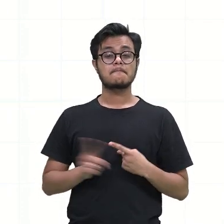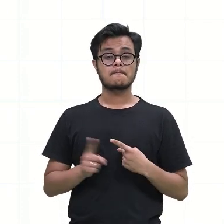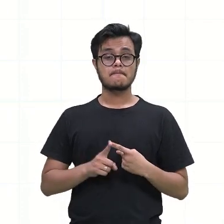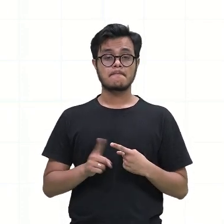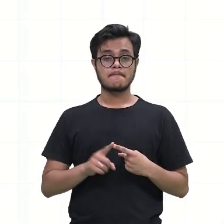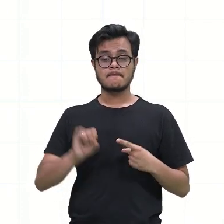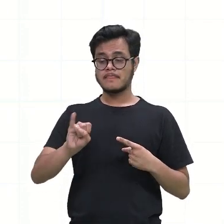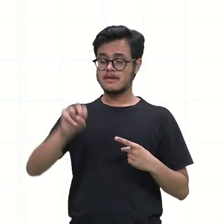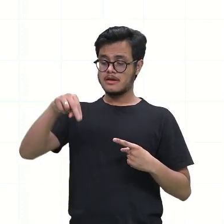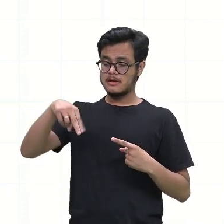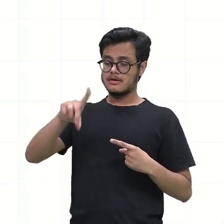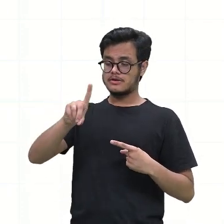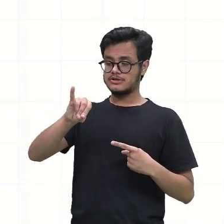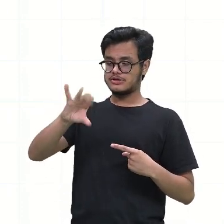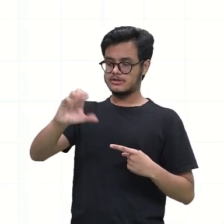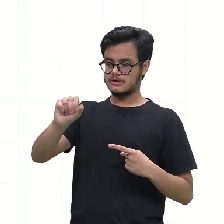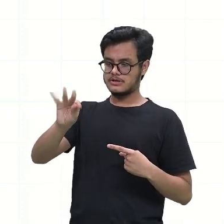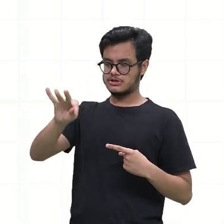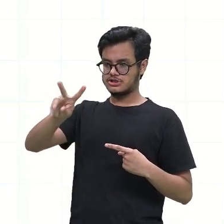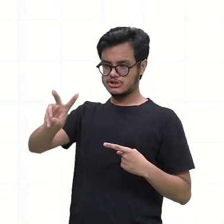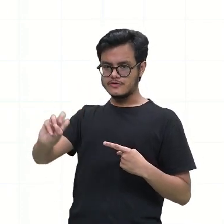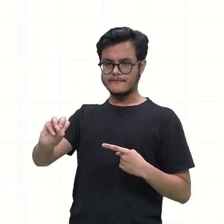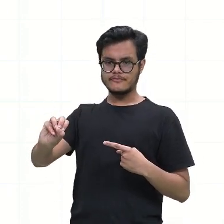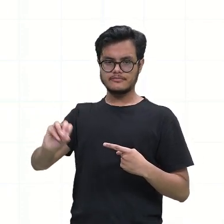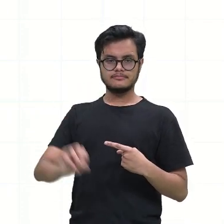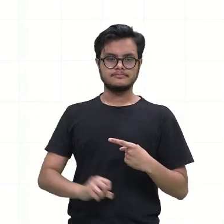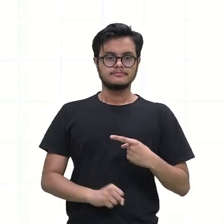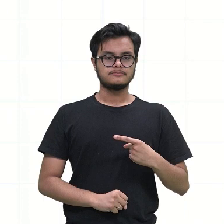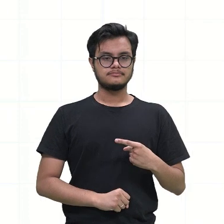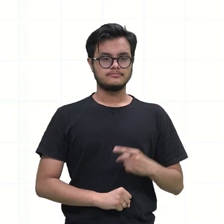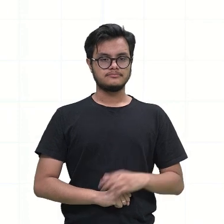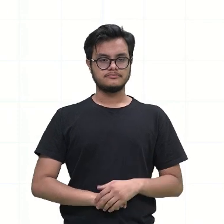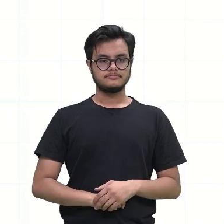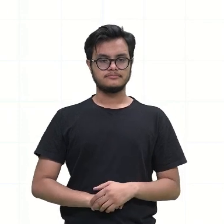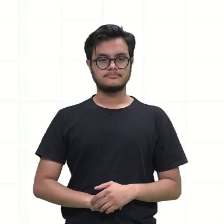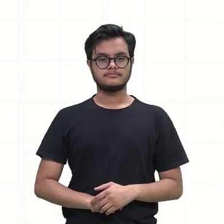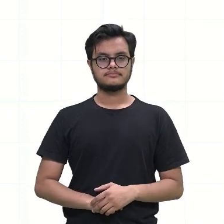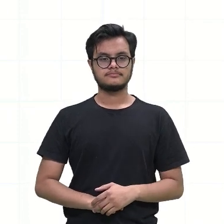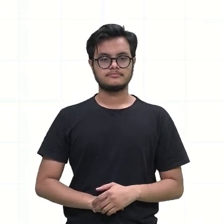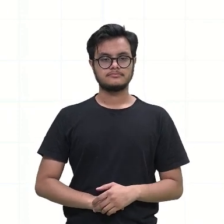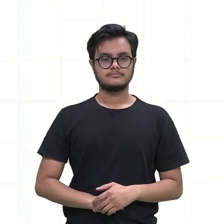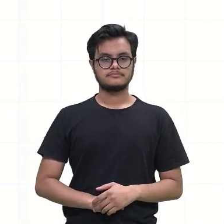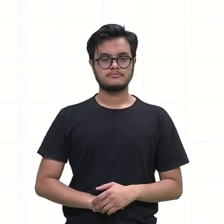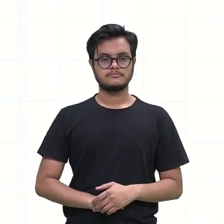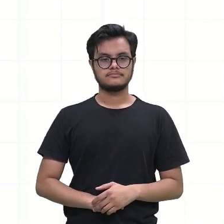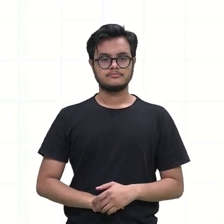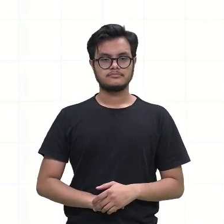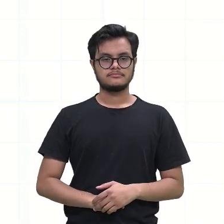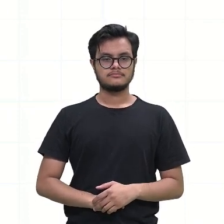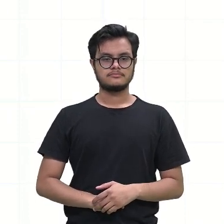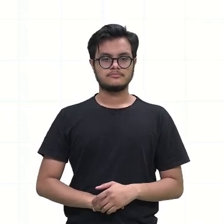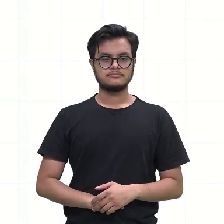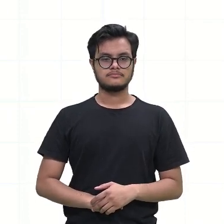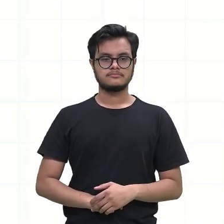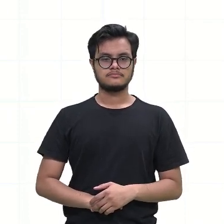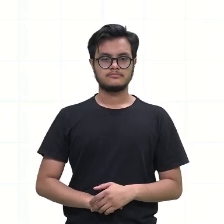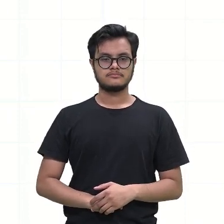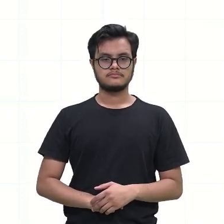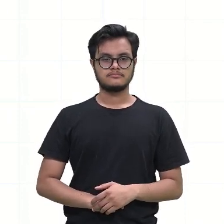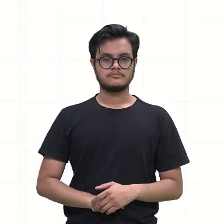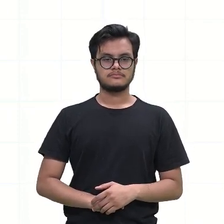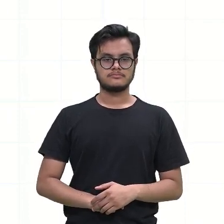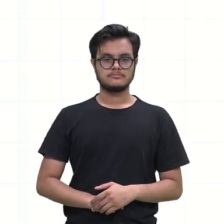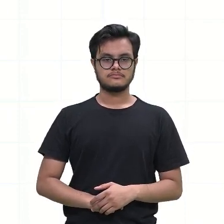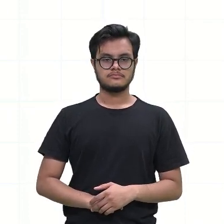do modo indicativo. Modo indicativo. Fazem parte desse